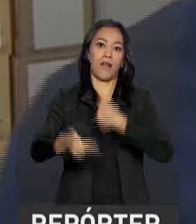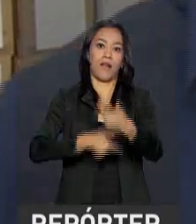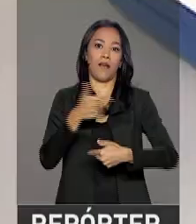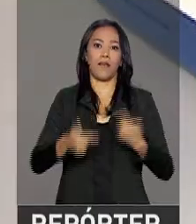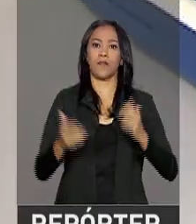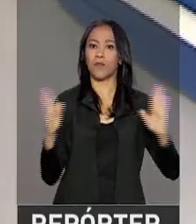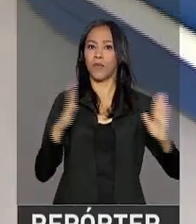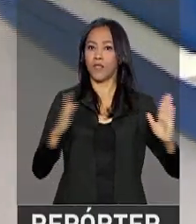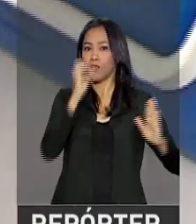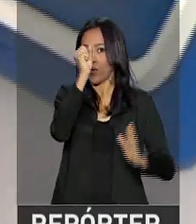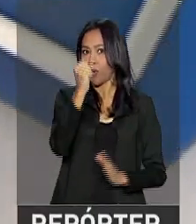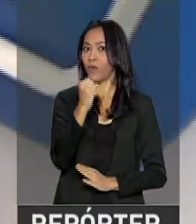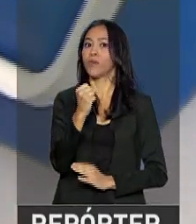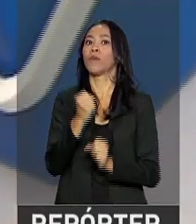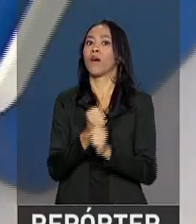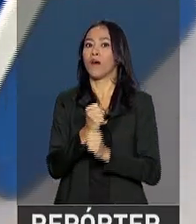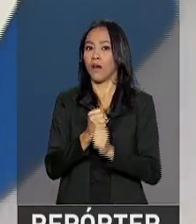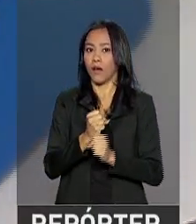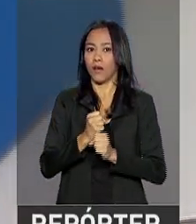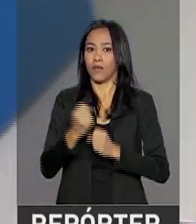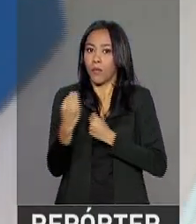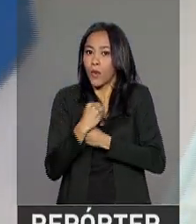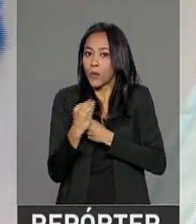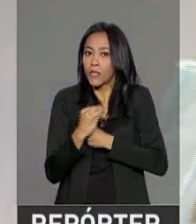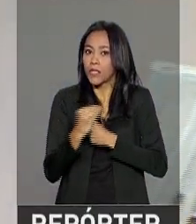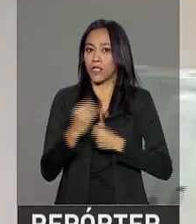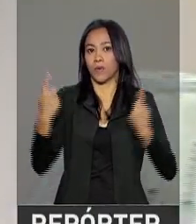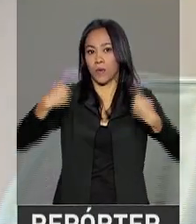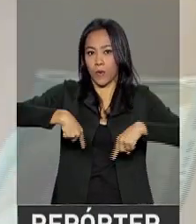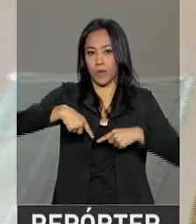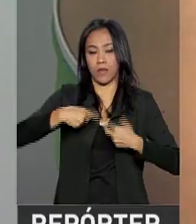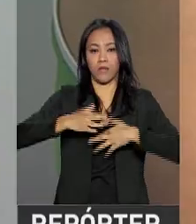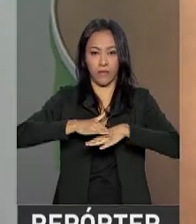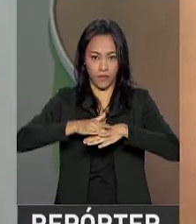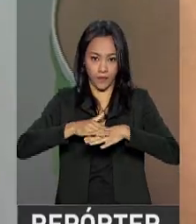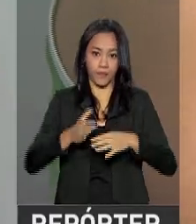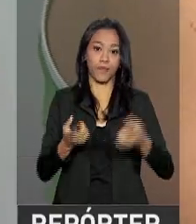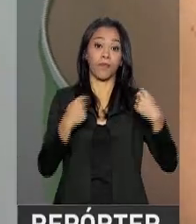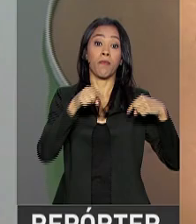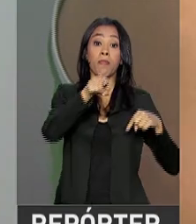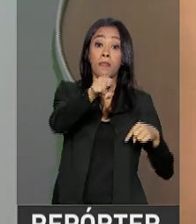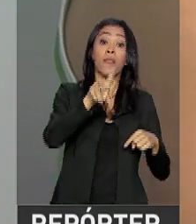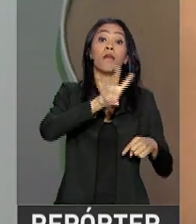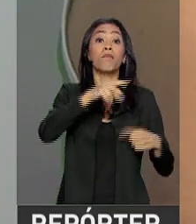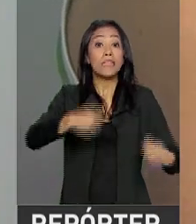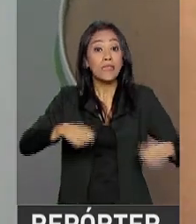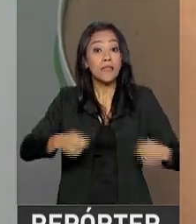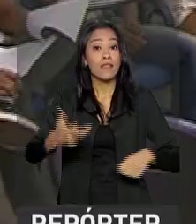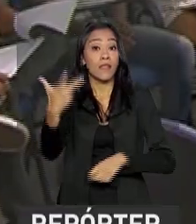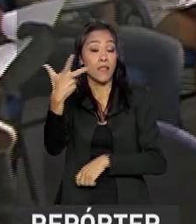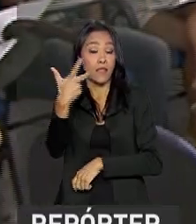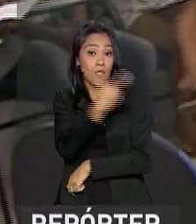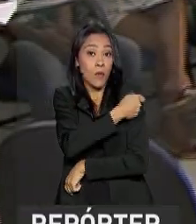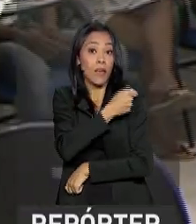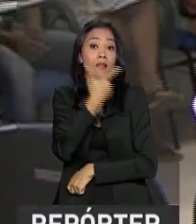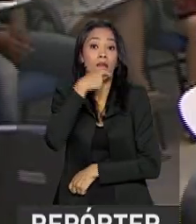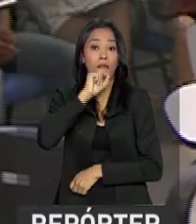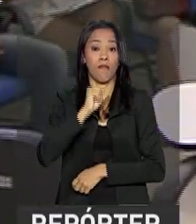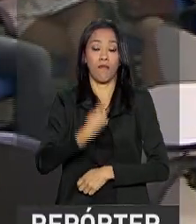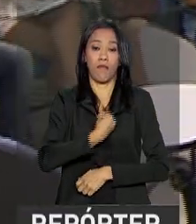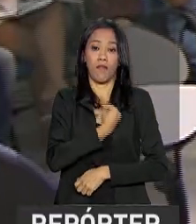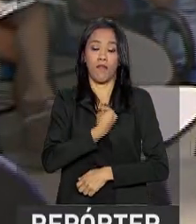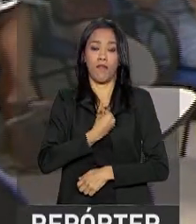oito anos as vacinas relacionadas tem 20% do volume da dose padrão e devem ser tomadas por quem vive em áreas de risco